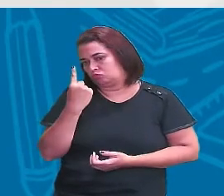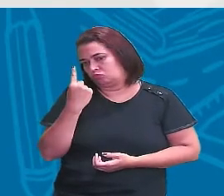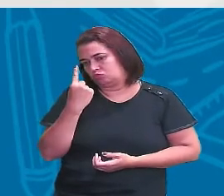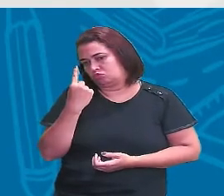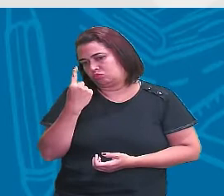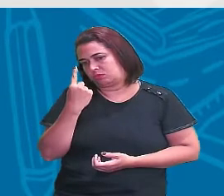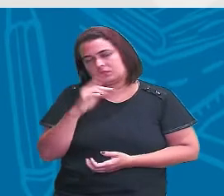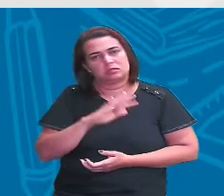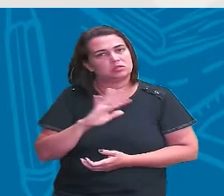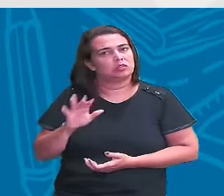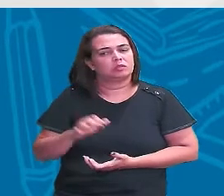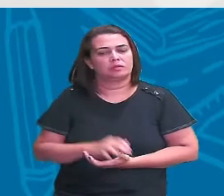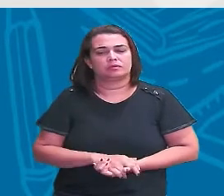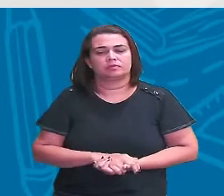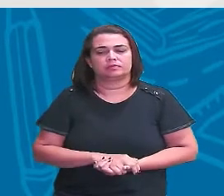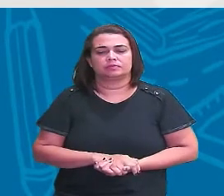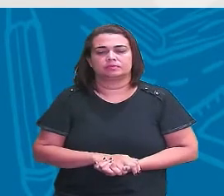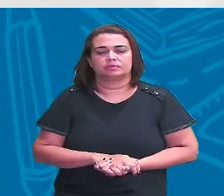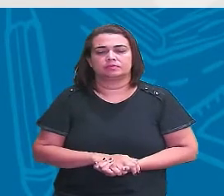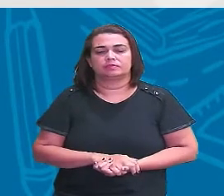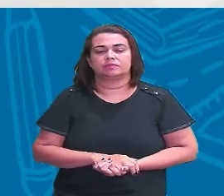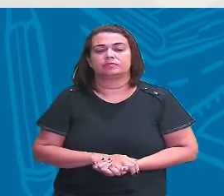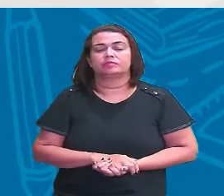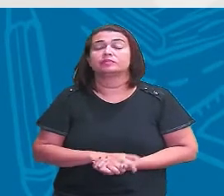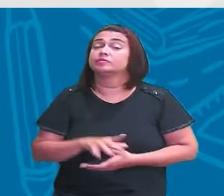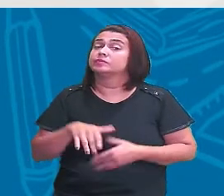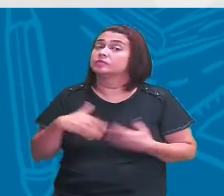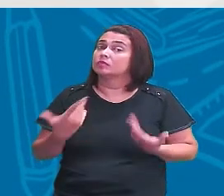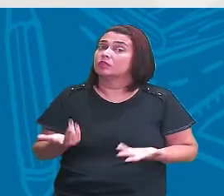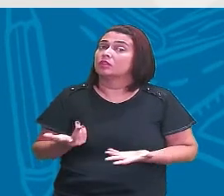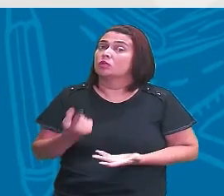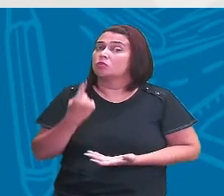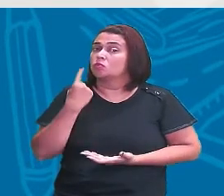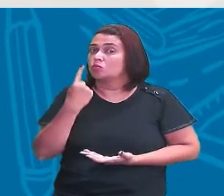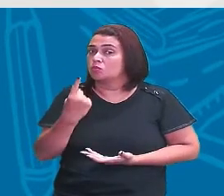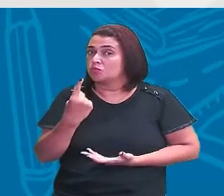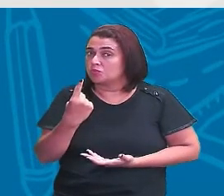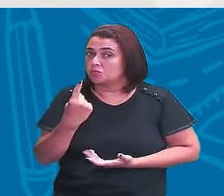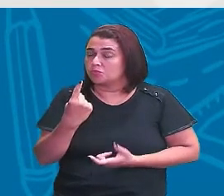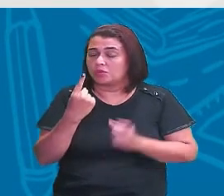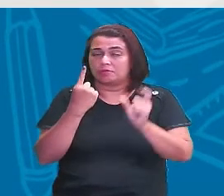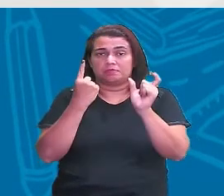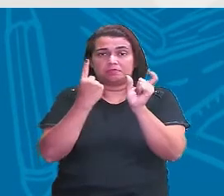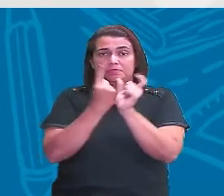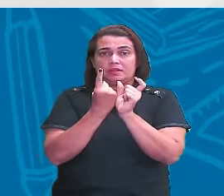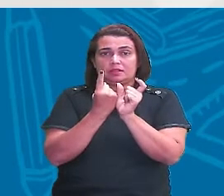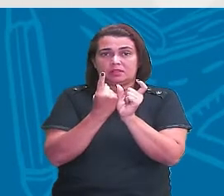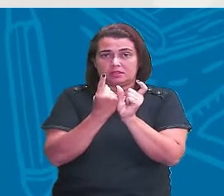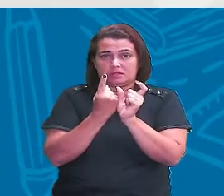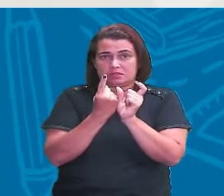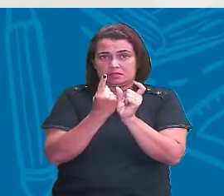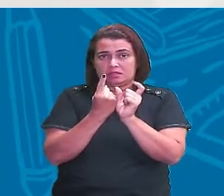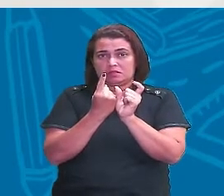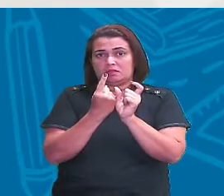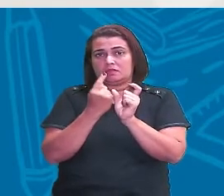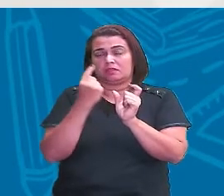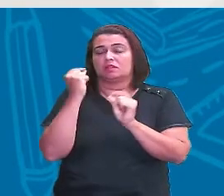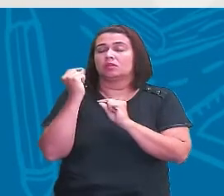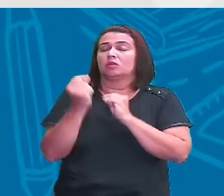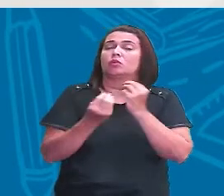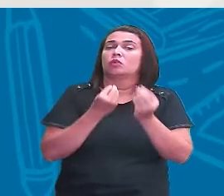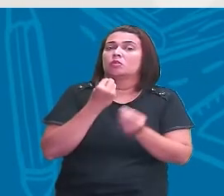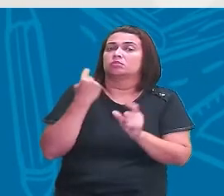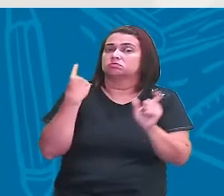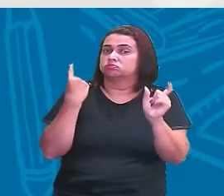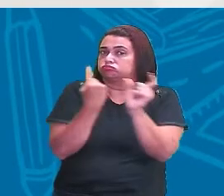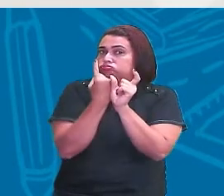só, né, gente? Então, aí a gente chama que ela só tem uma sílaba, tá? Só tem uma